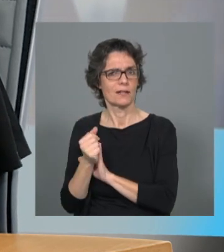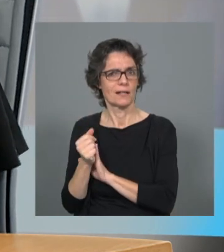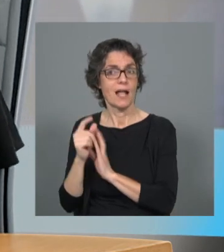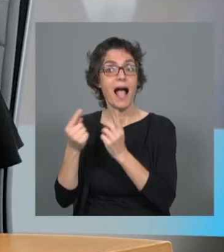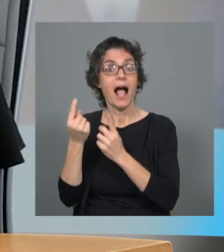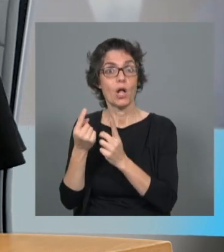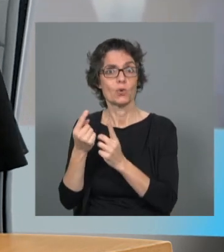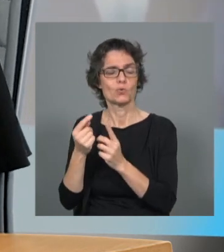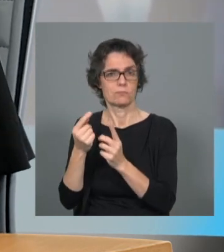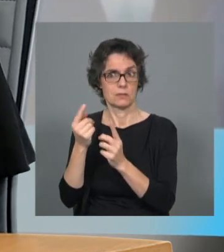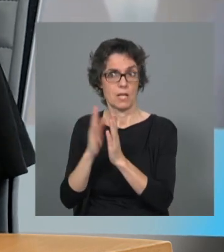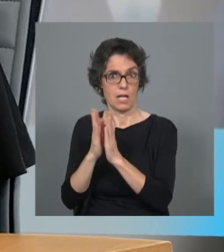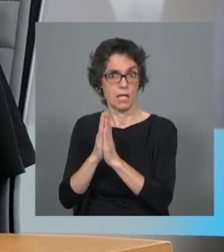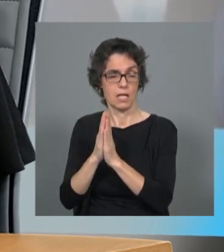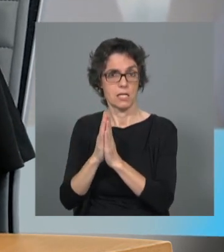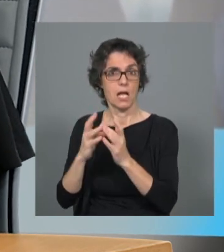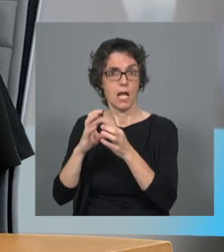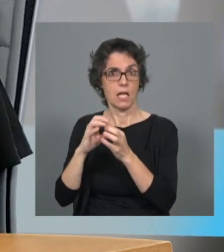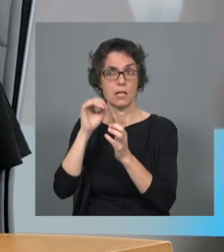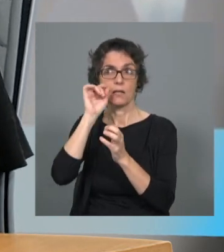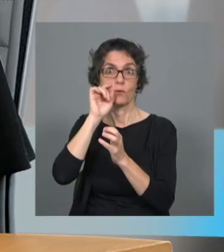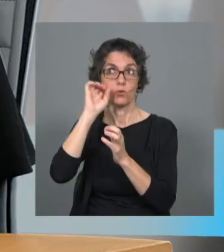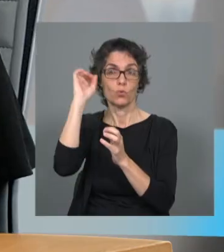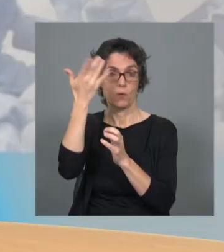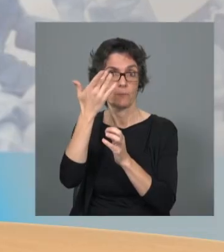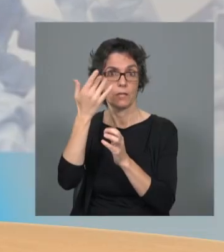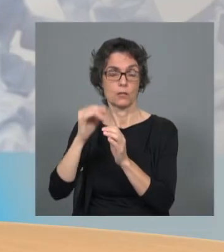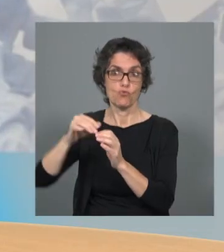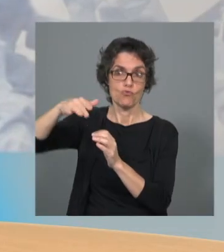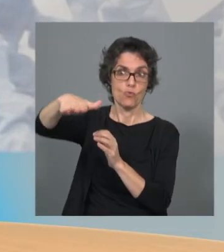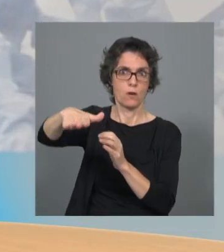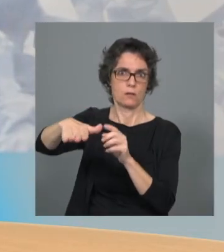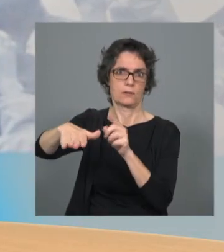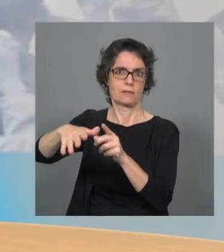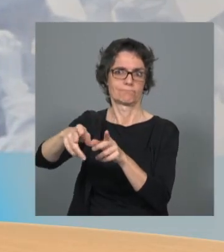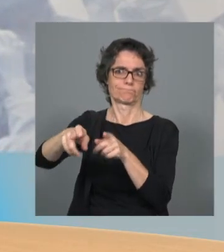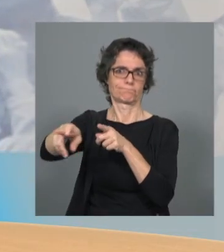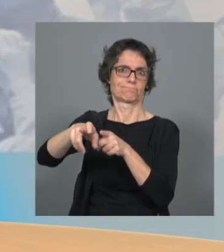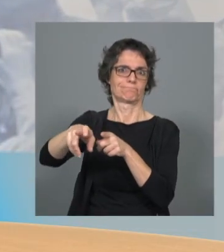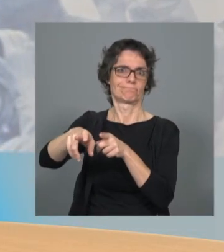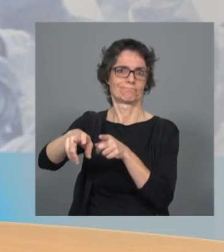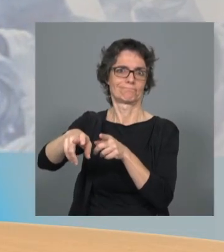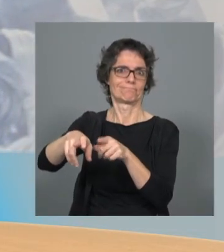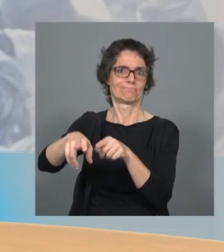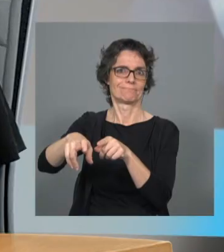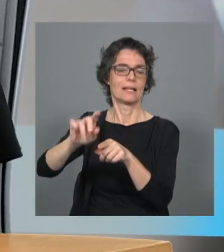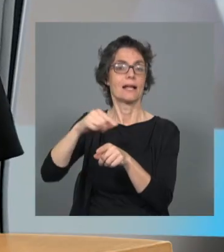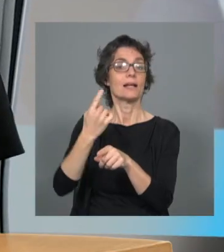mais à frente no âmbito ecológico. Também porque nós sempre vimos a ecologia, passa esta